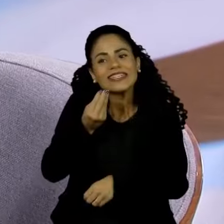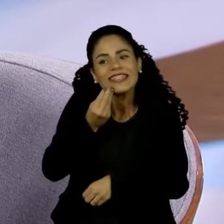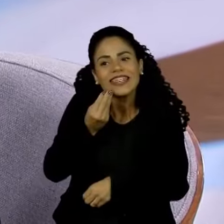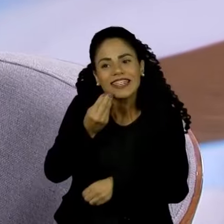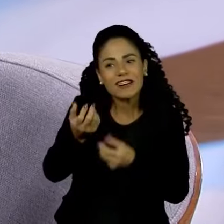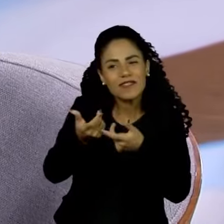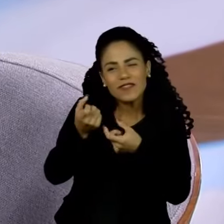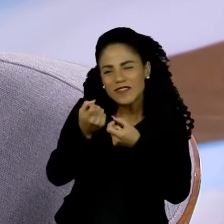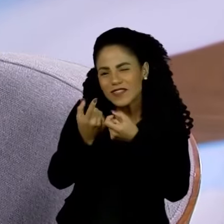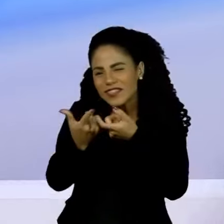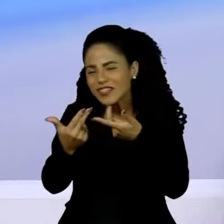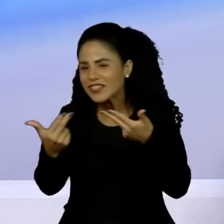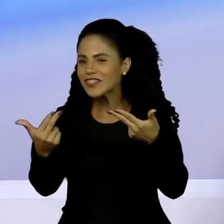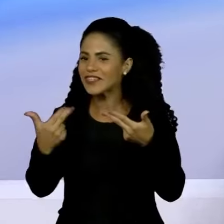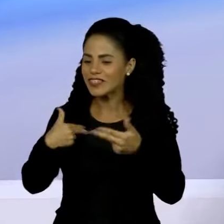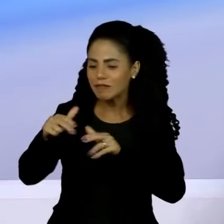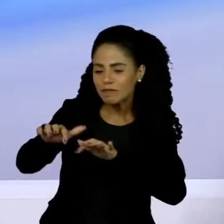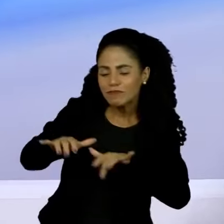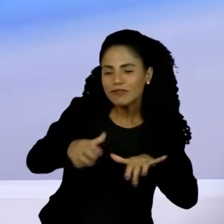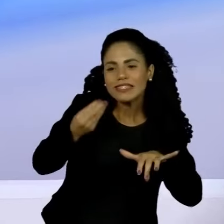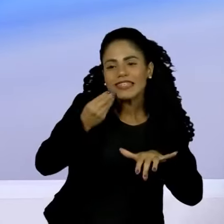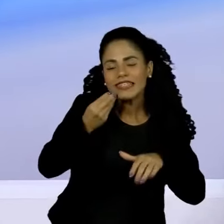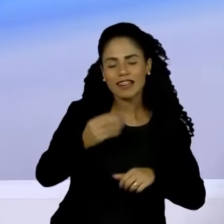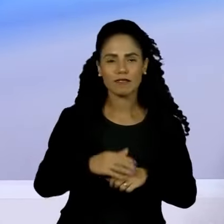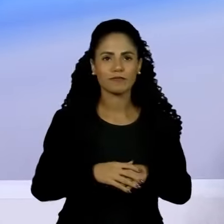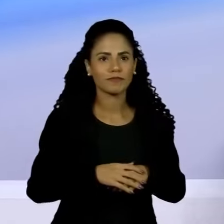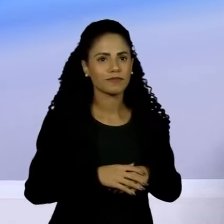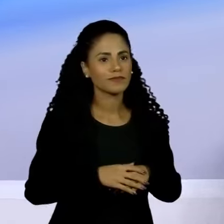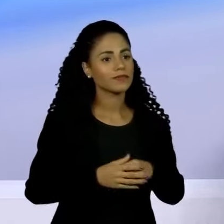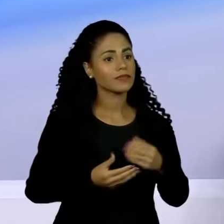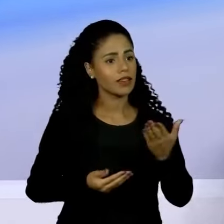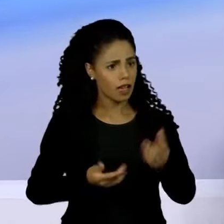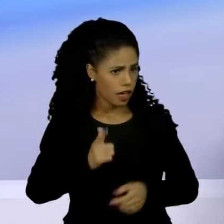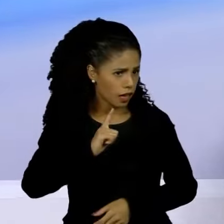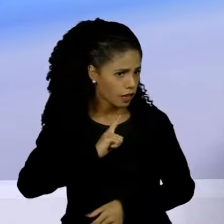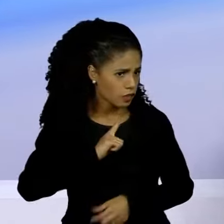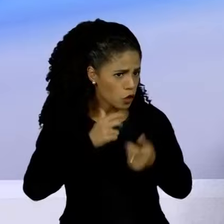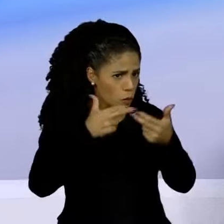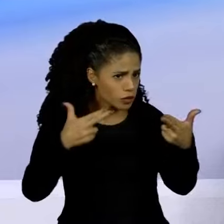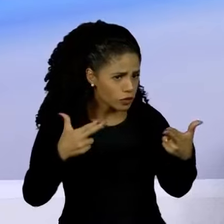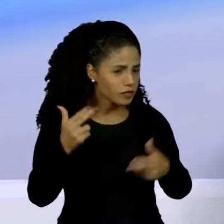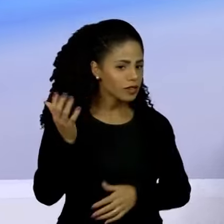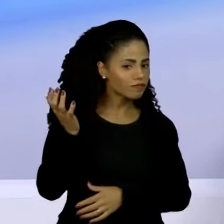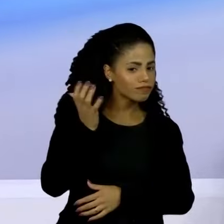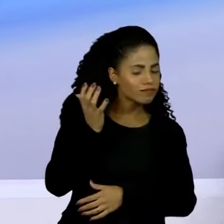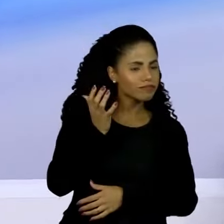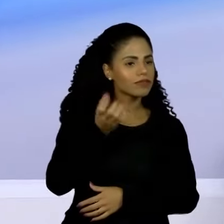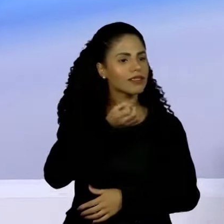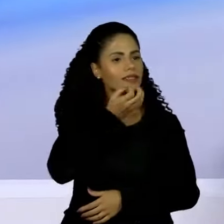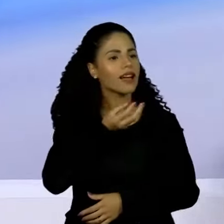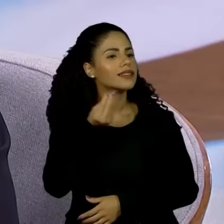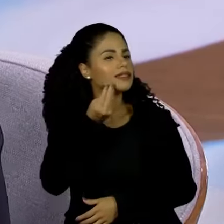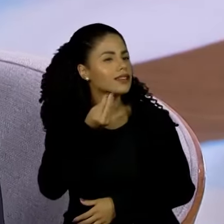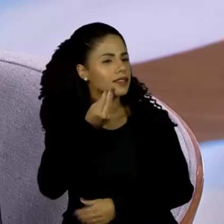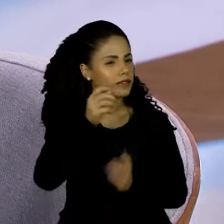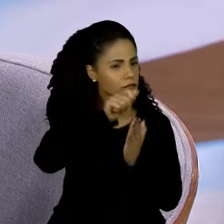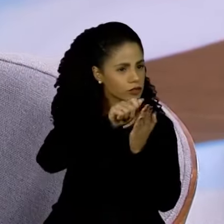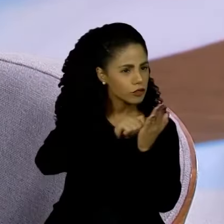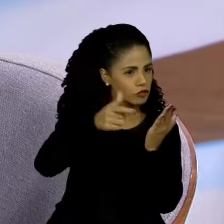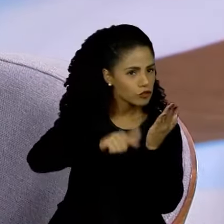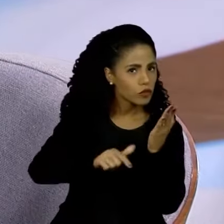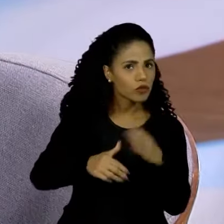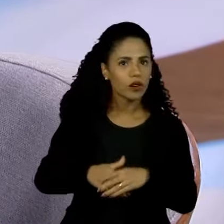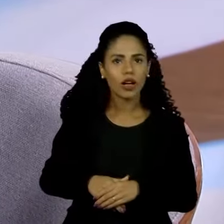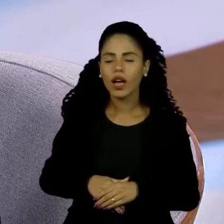alguma coisa. Você tem composto? Tem alguma coisa? Tem alguma coisa que está te inspirando? Você tem composto músicas? Não, não